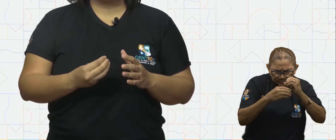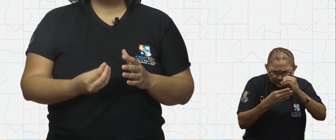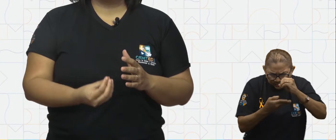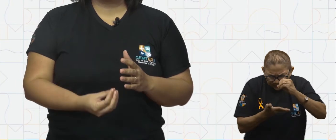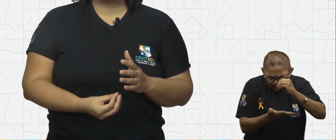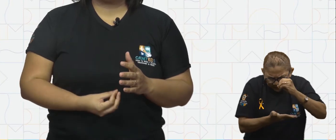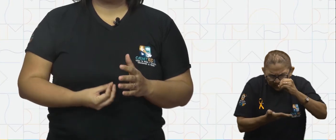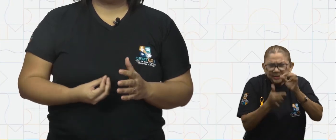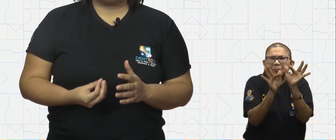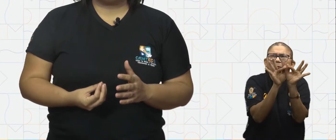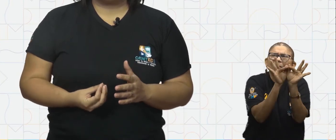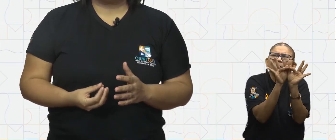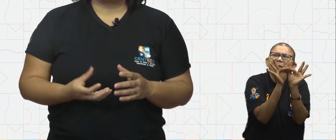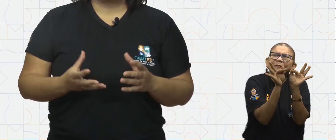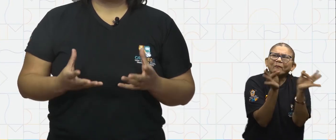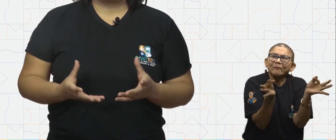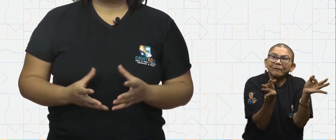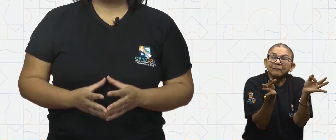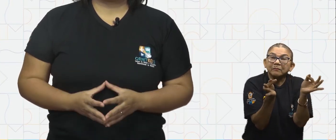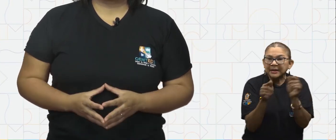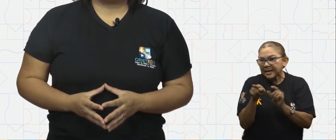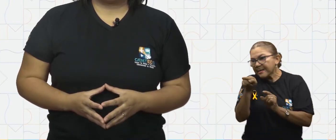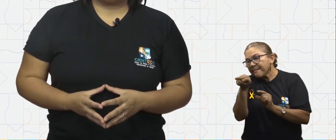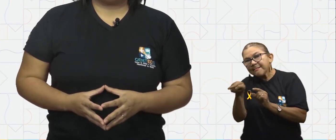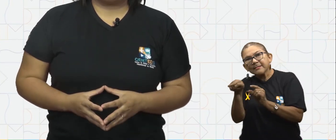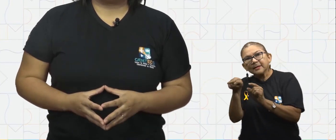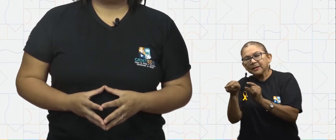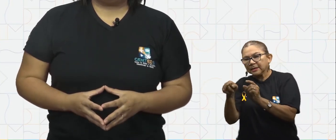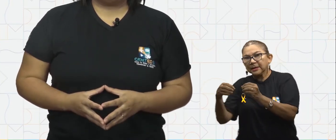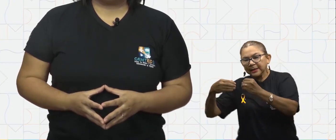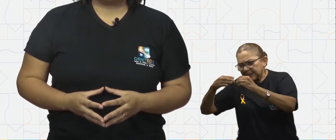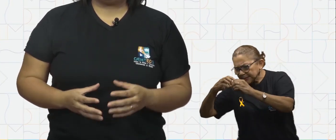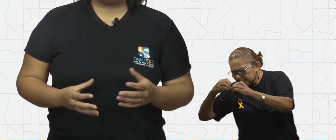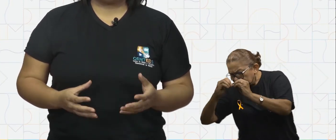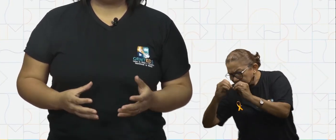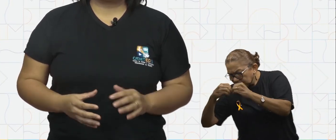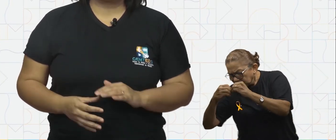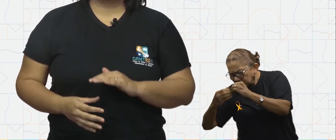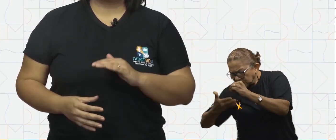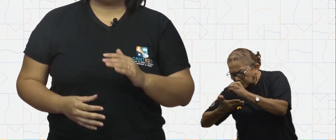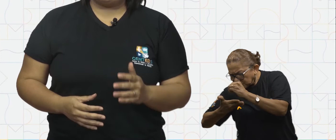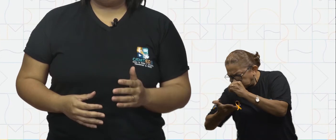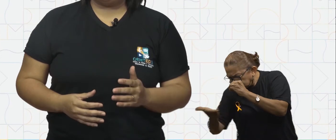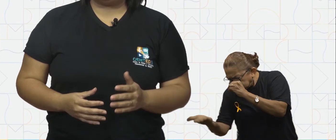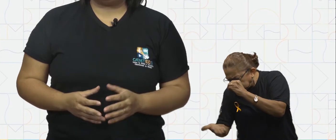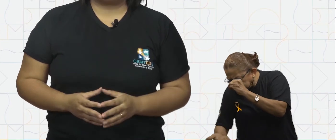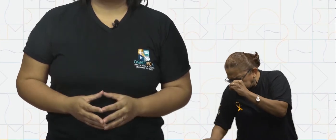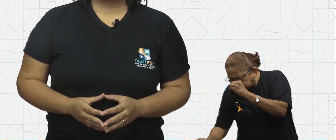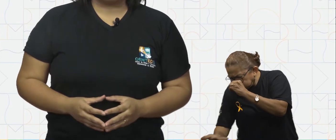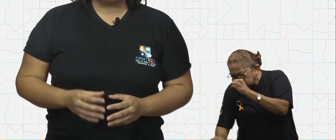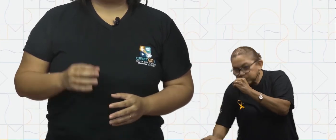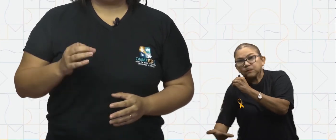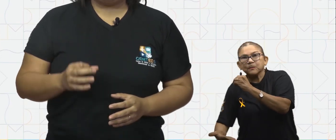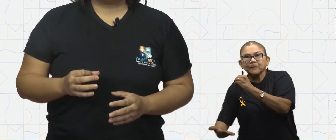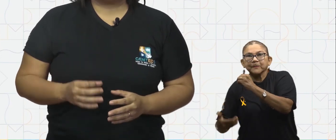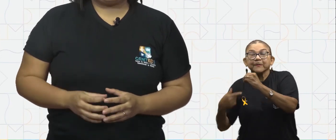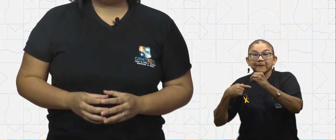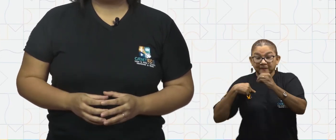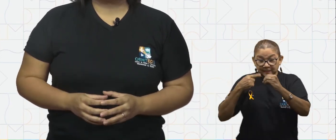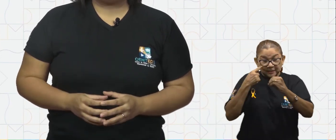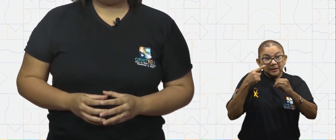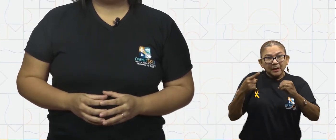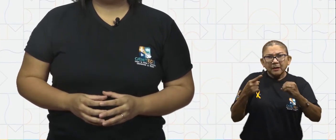estruturas ultrafinas e o microscópio eletrônico de varredura analisa superfícies.